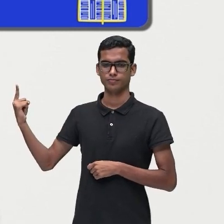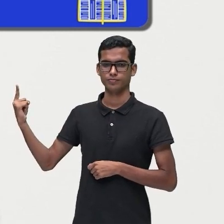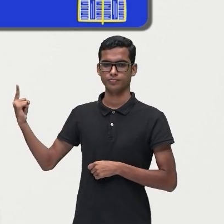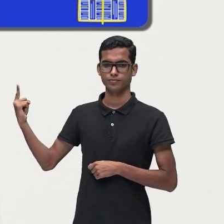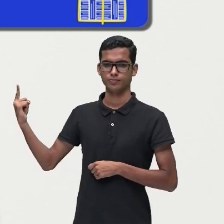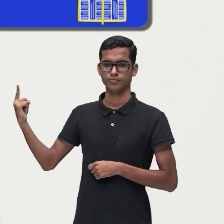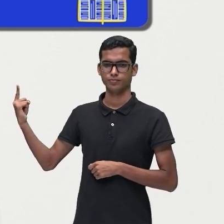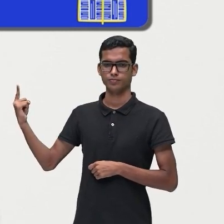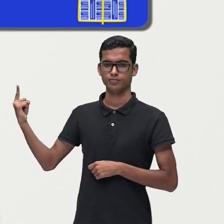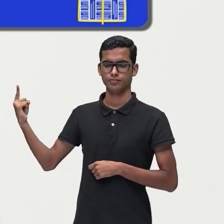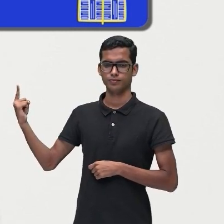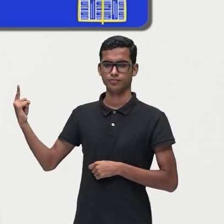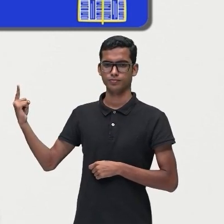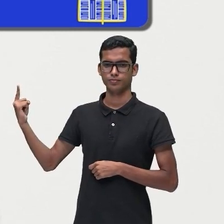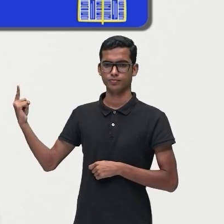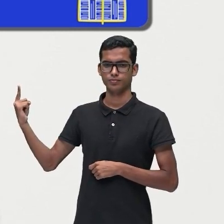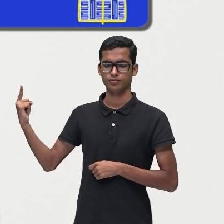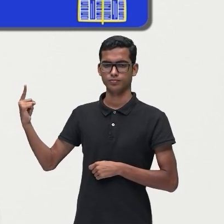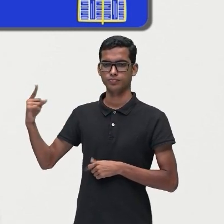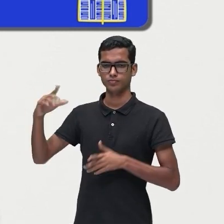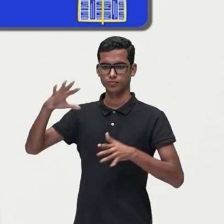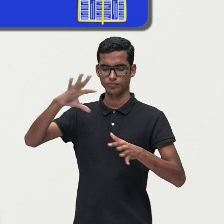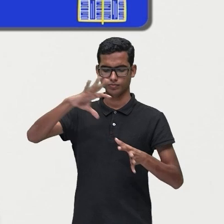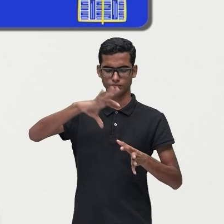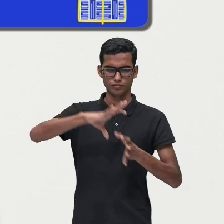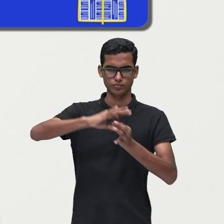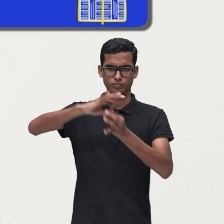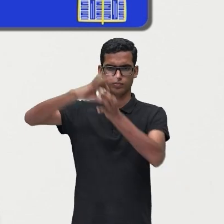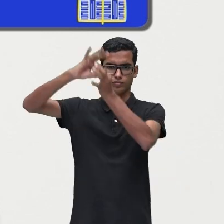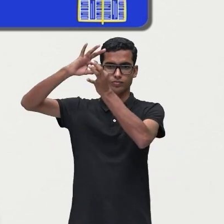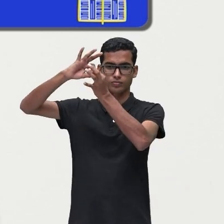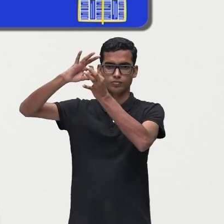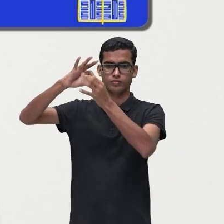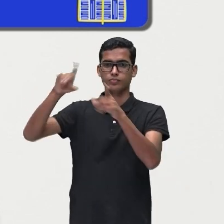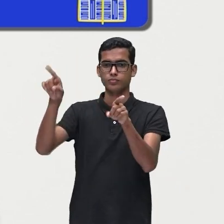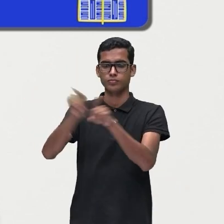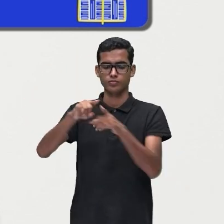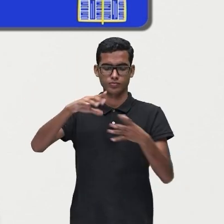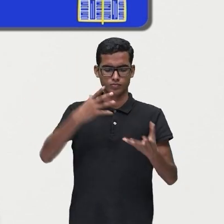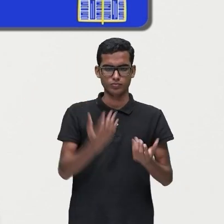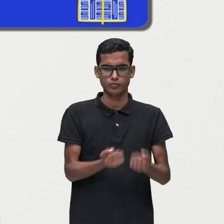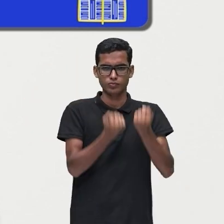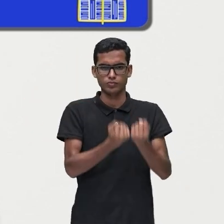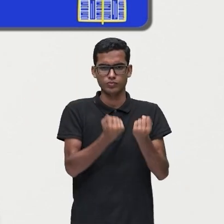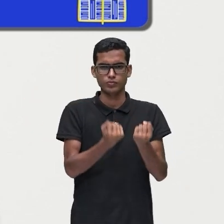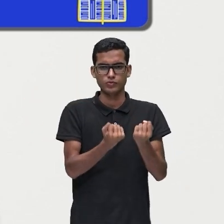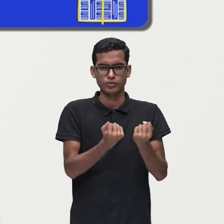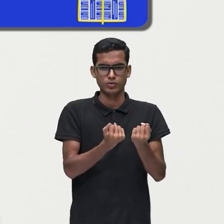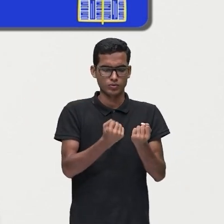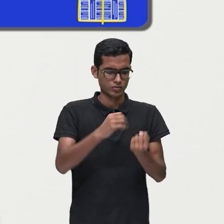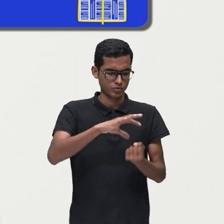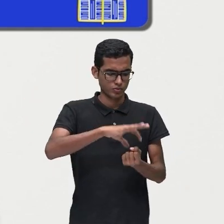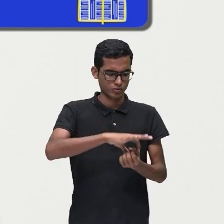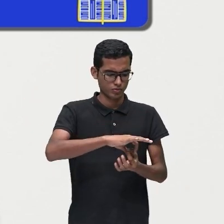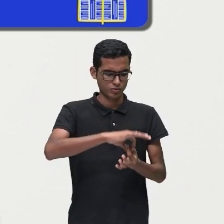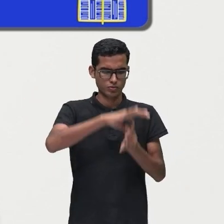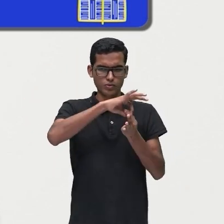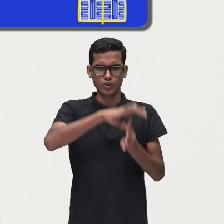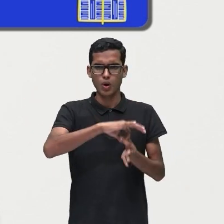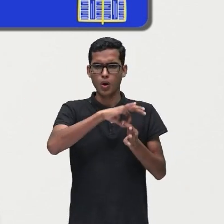né? Estão acopladas entre si e o objeto levantado está preso à roldana